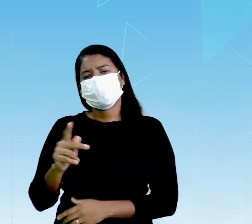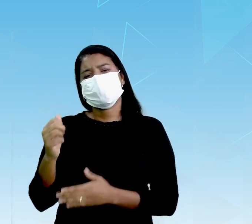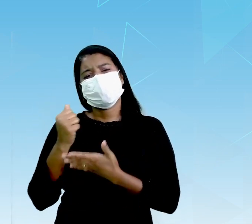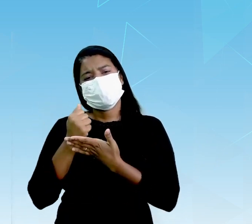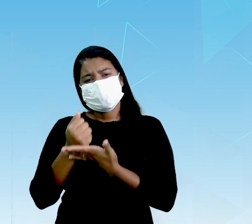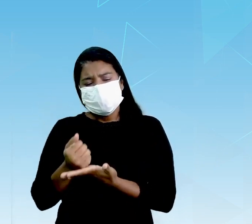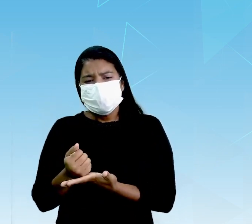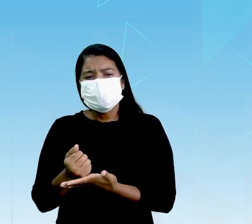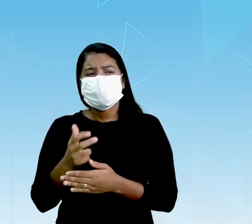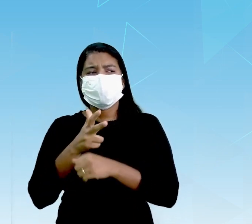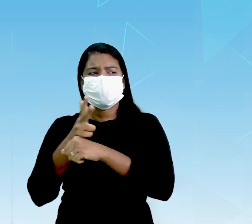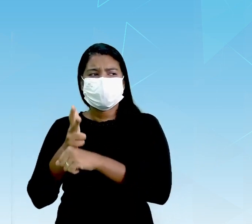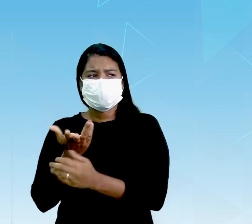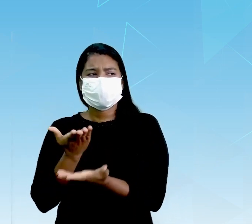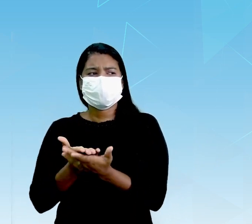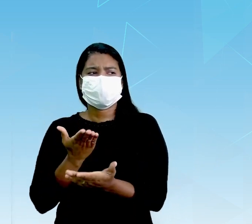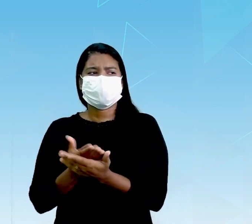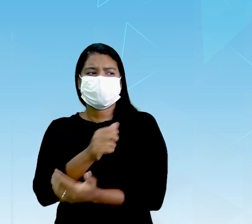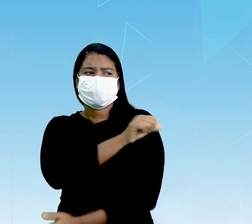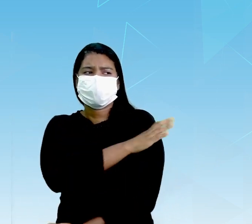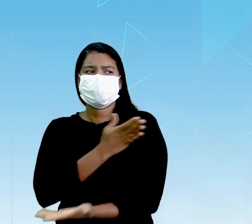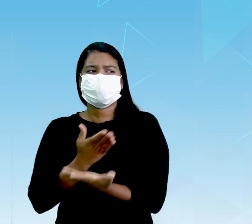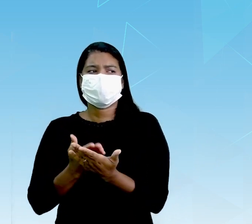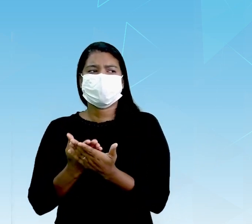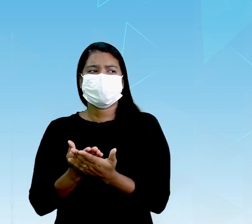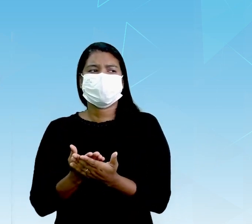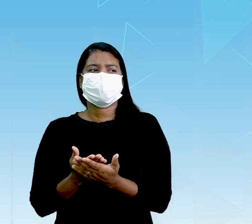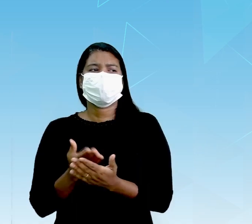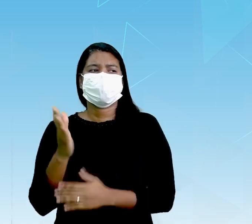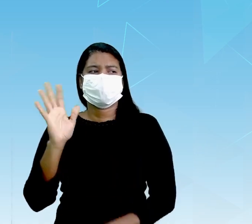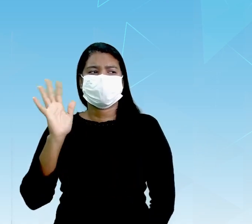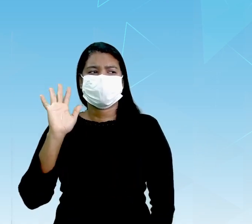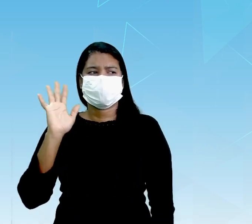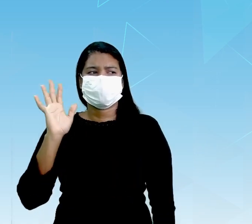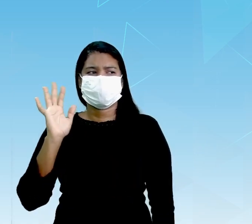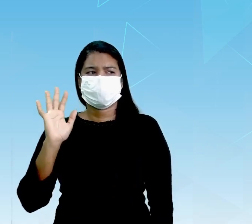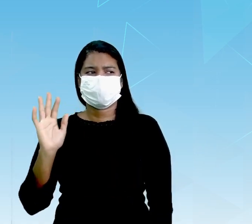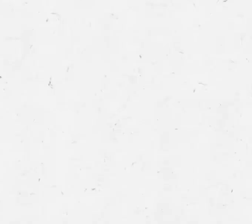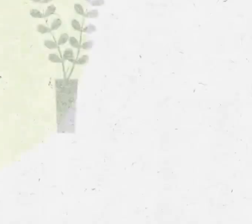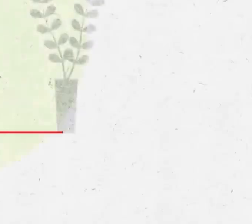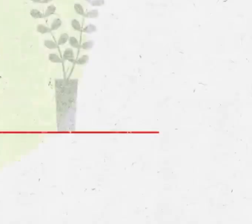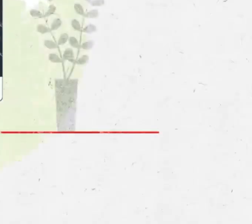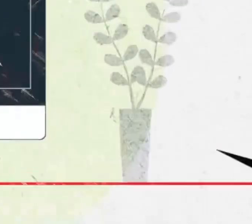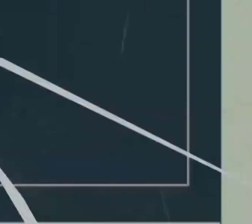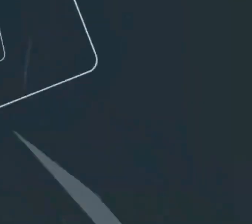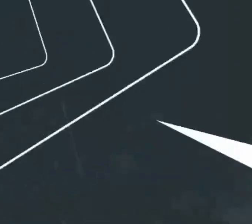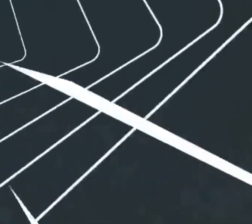Manda a nossa videoaula aí para o teu aluno, tá bom? Bom final de ano e até a próxima. Tchau, tchau.